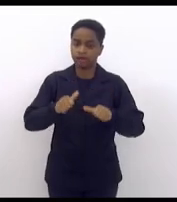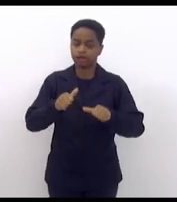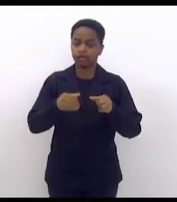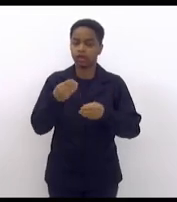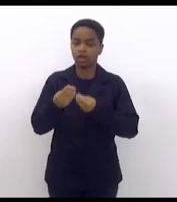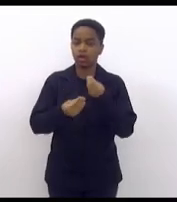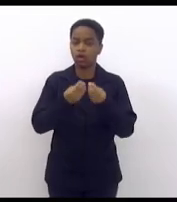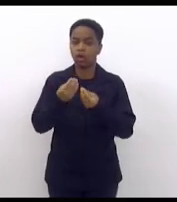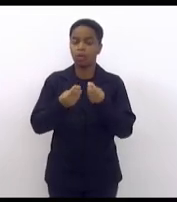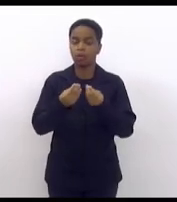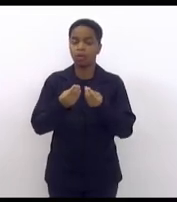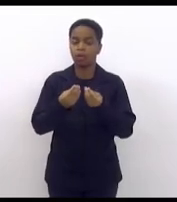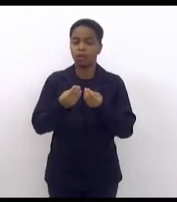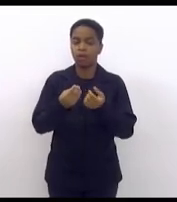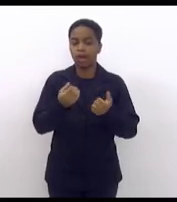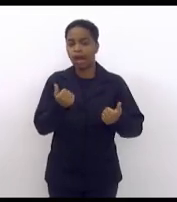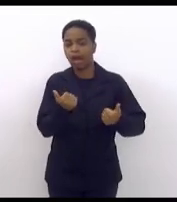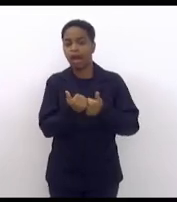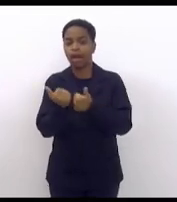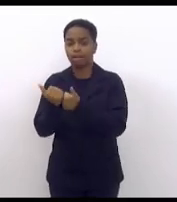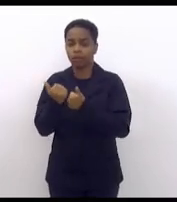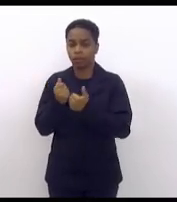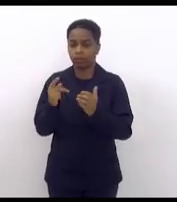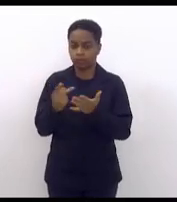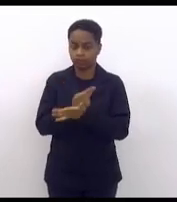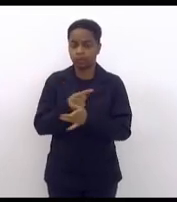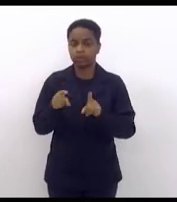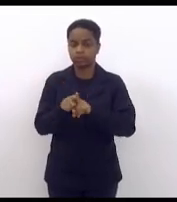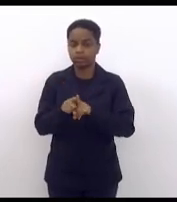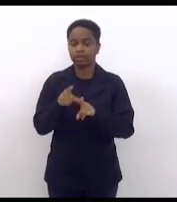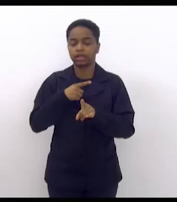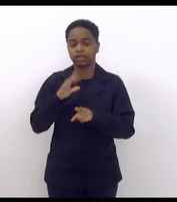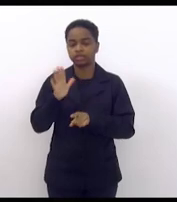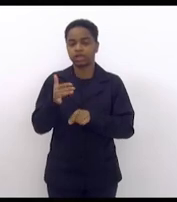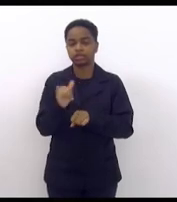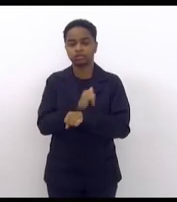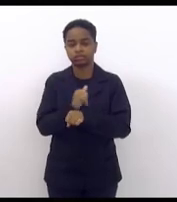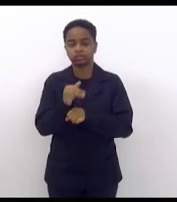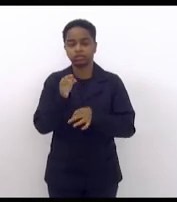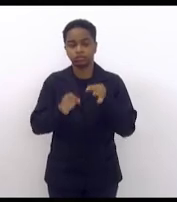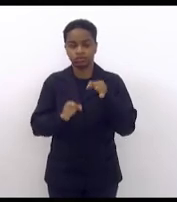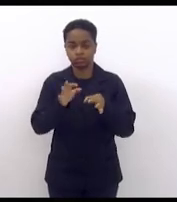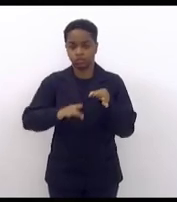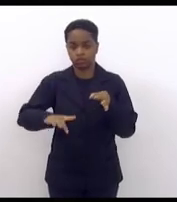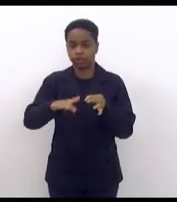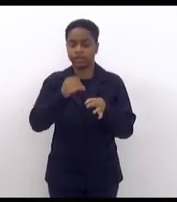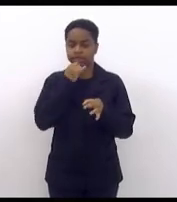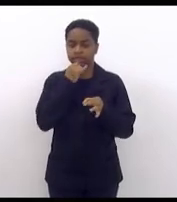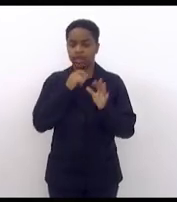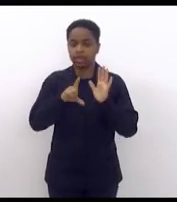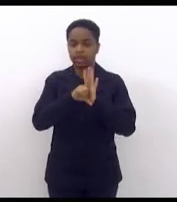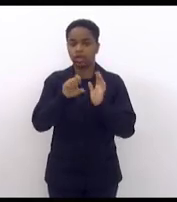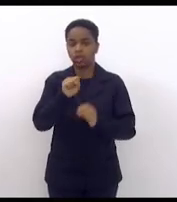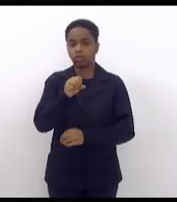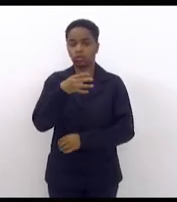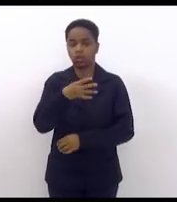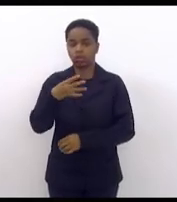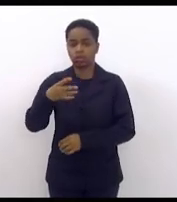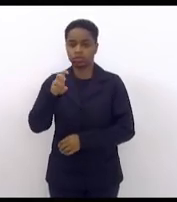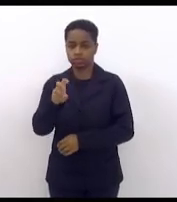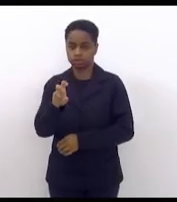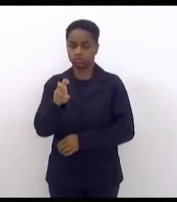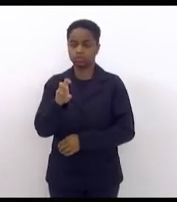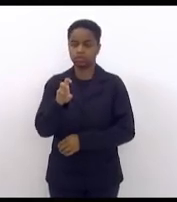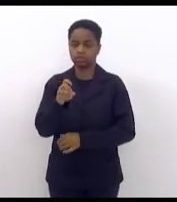desses benefícios, e nós já temos instrumento jurídico para isso. Por exemplo, a Lei 8445